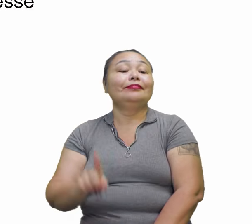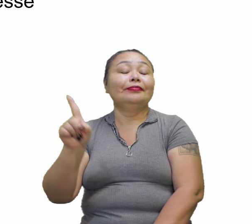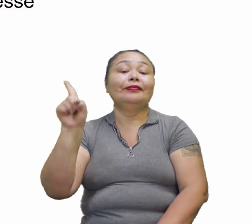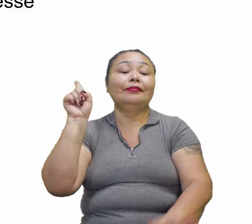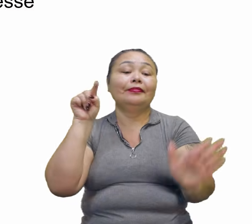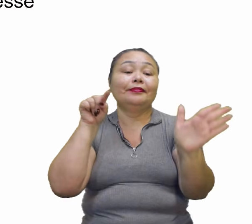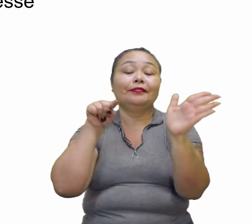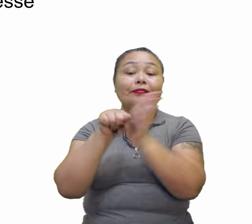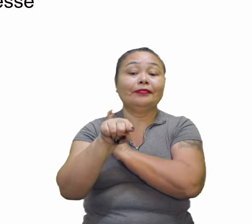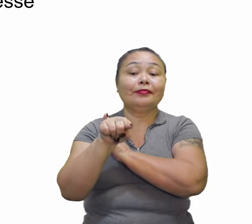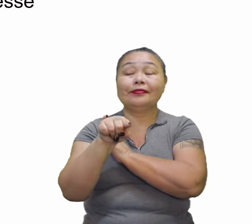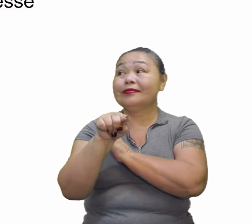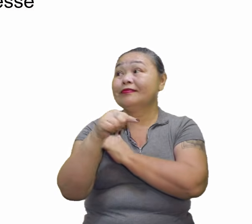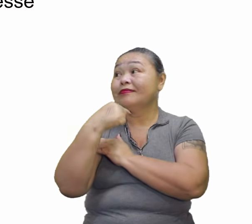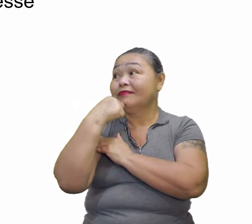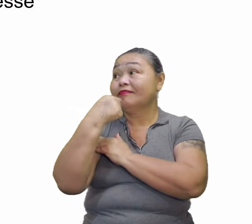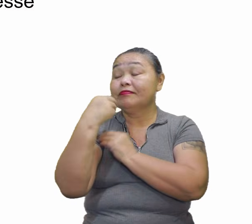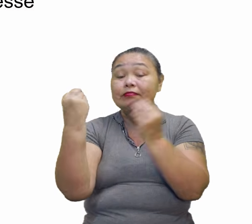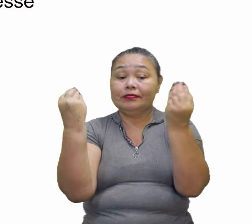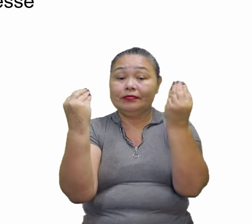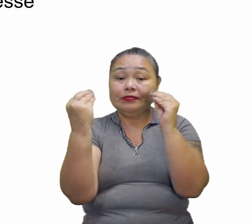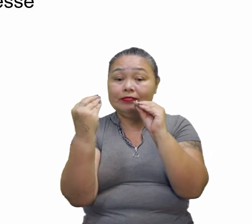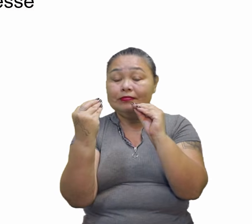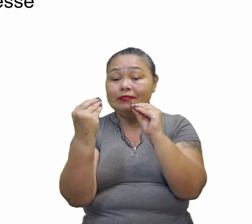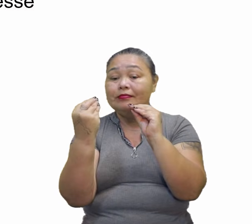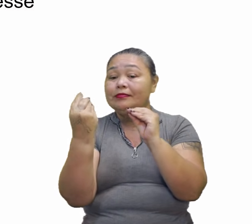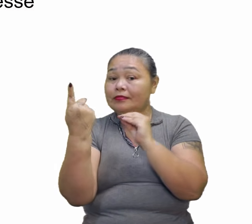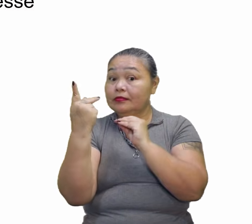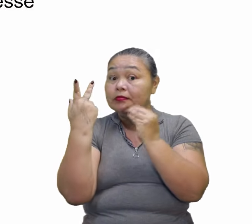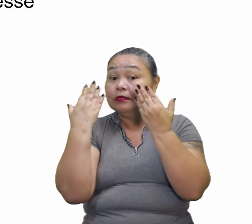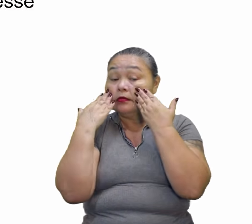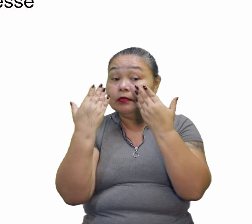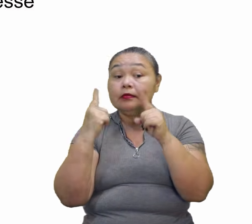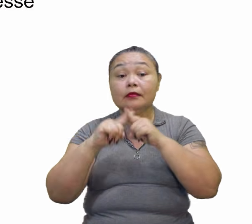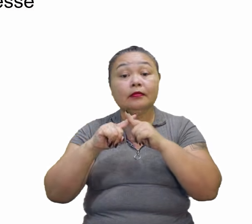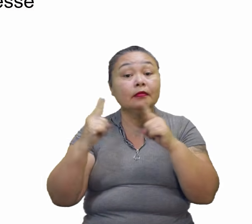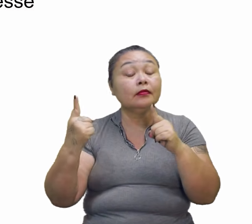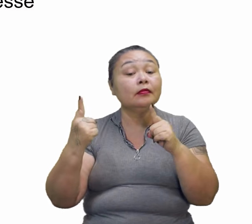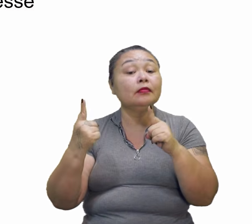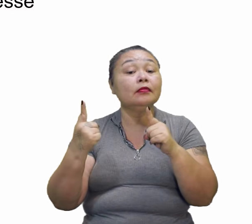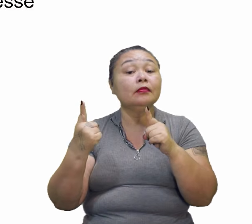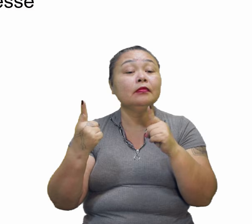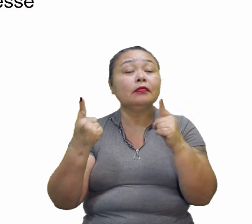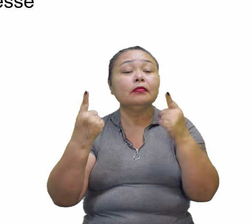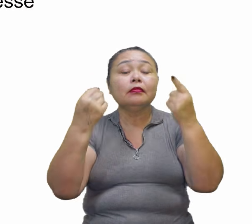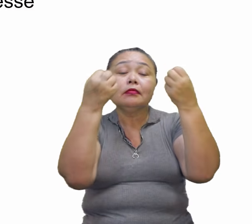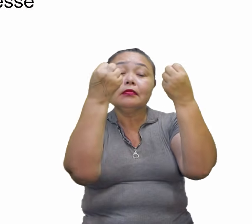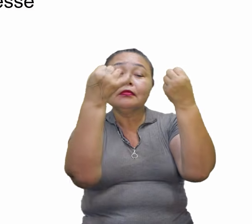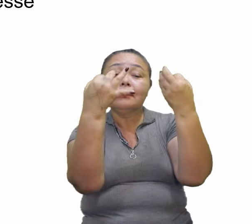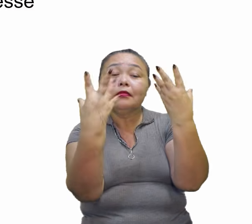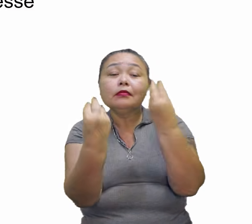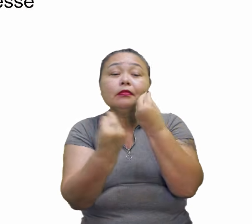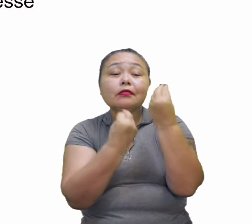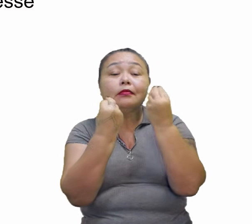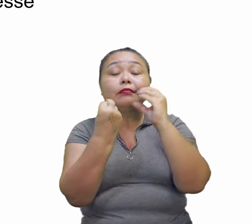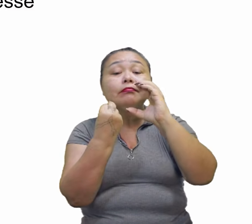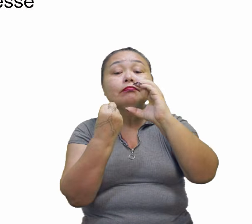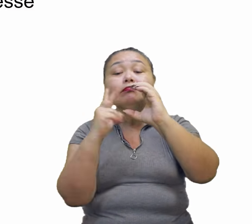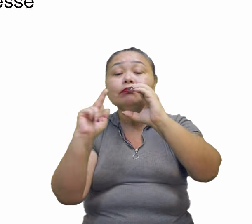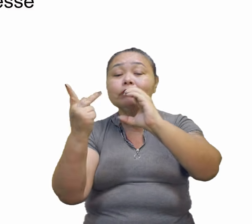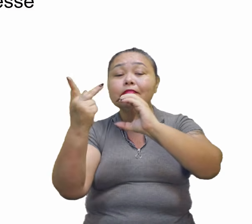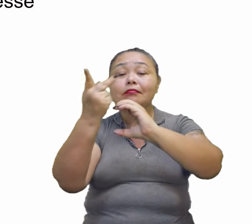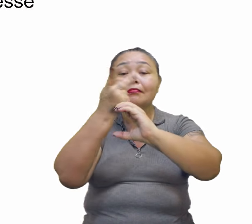Essa é uma questão que não deu a estrutura para você ver, mas ele descreveu como ela